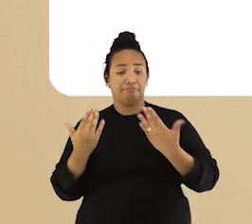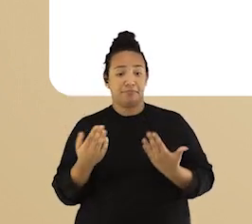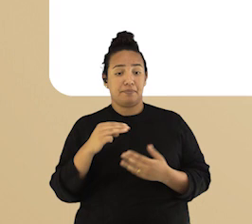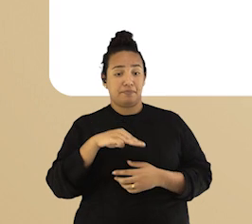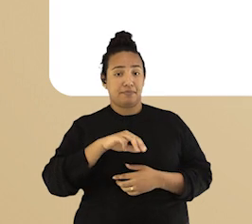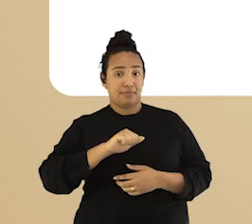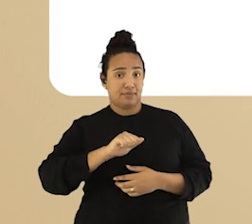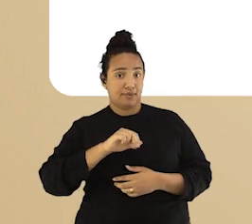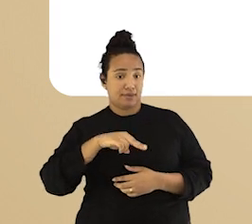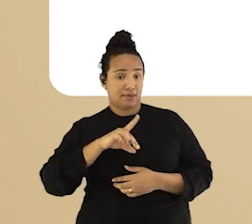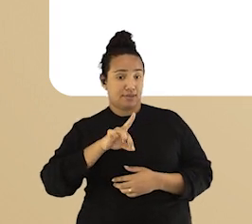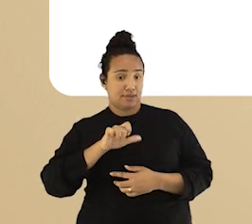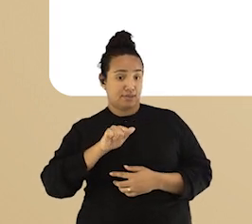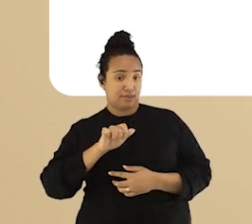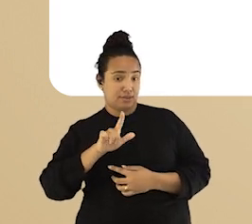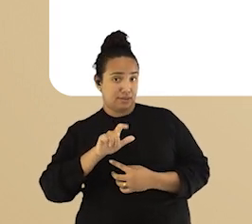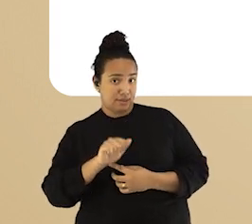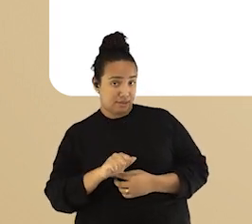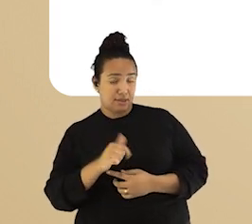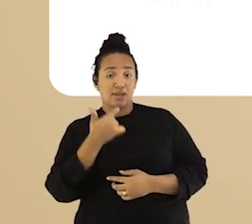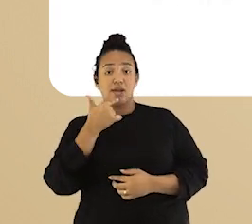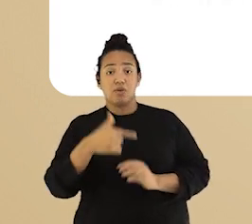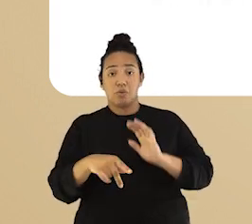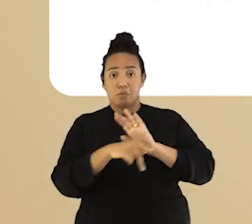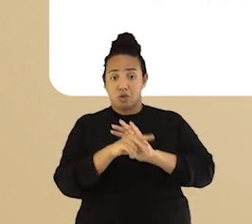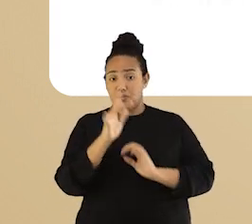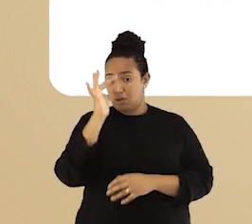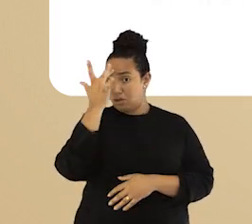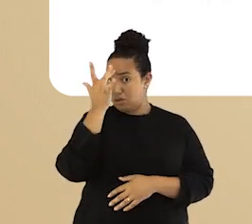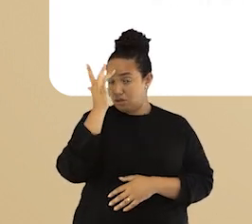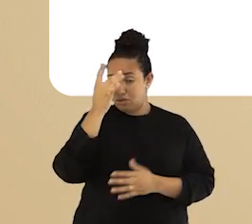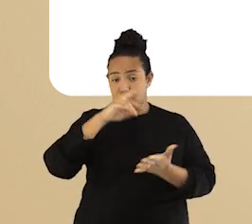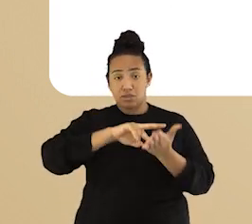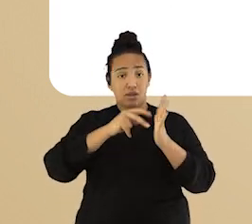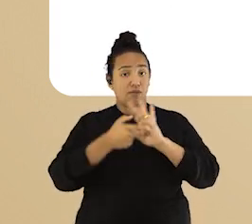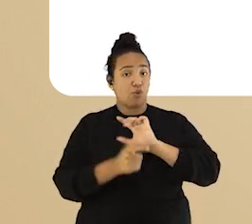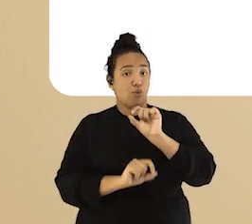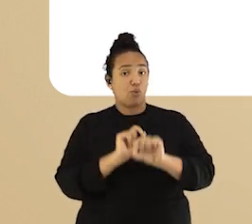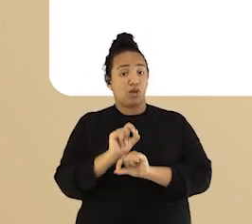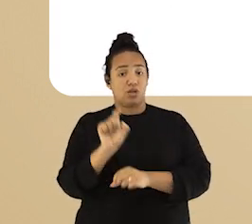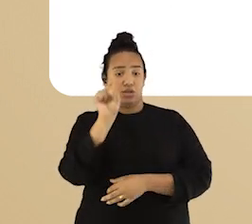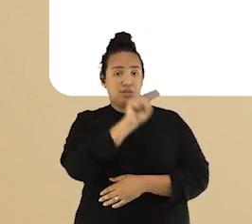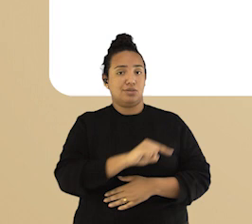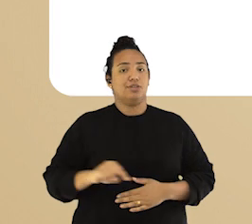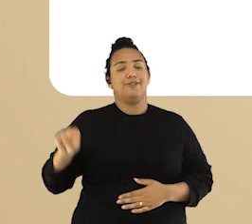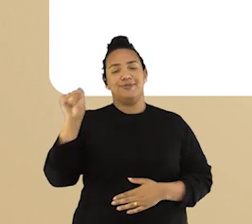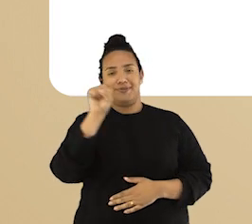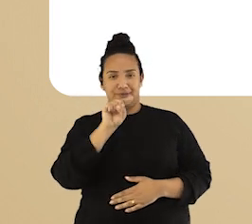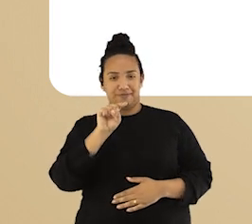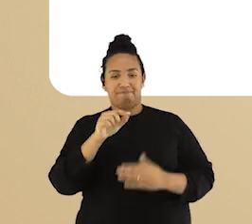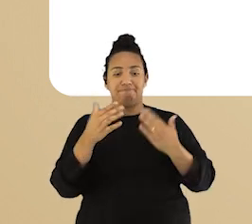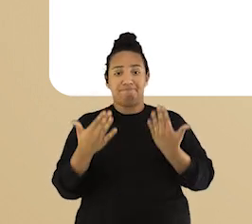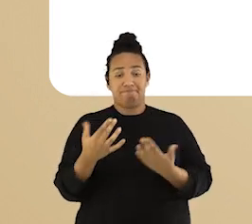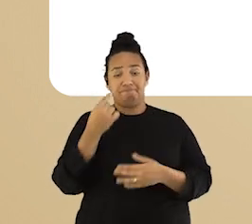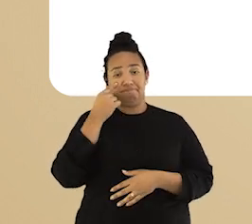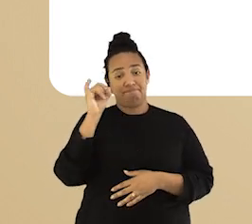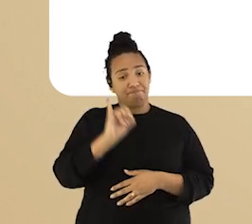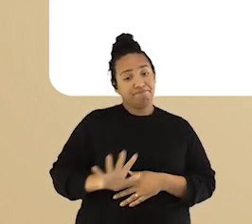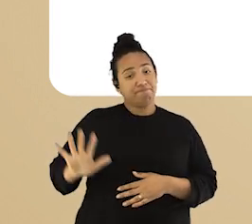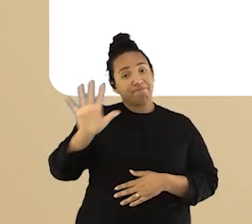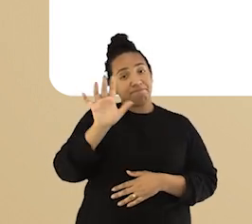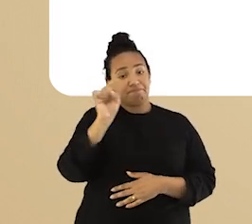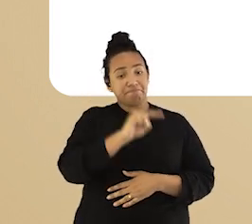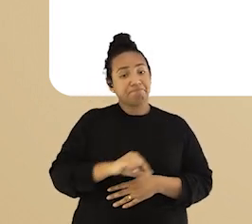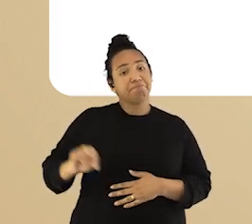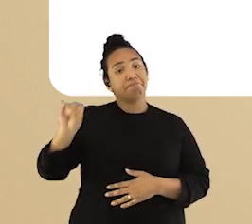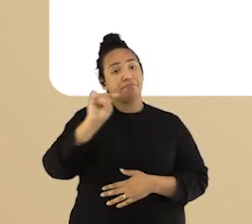sânscrito, antiga língua da Índia, significa círculo. Mandala é uma imagem circular